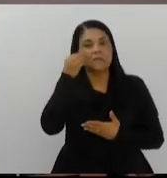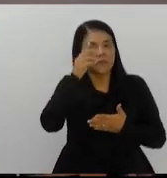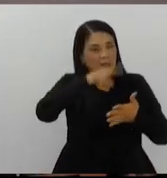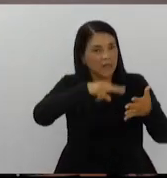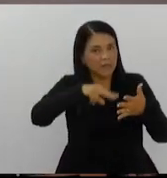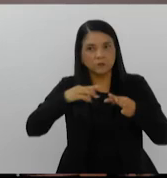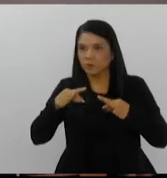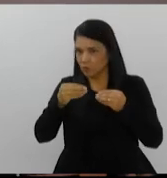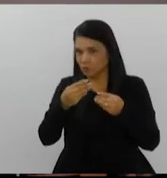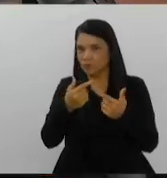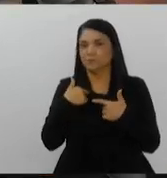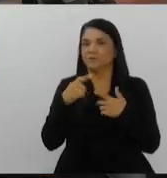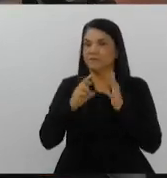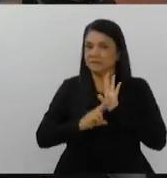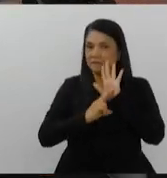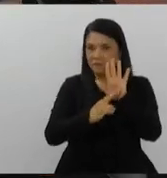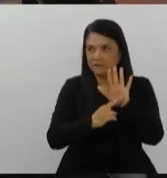representados.